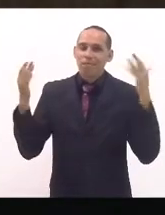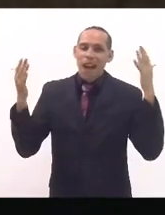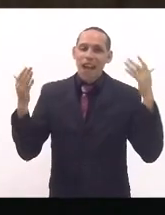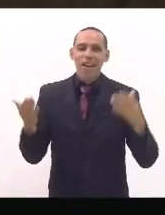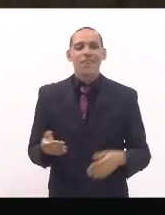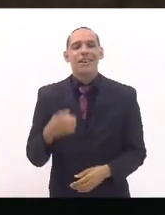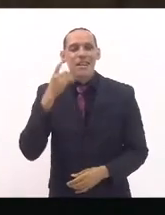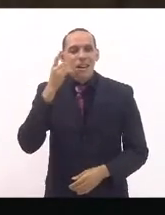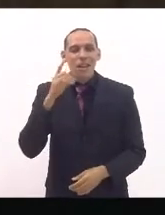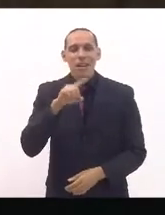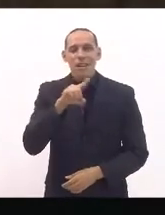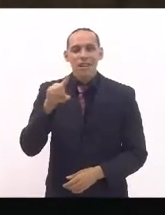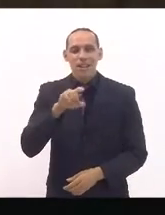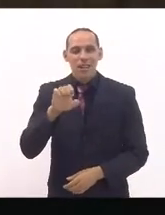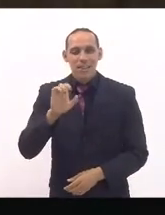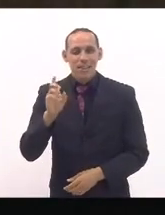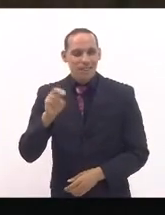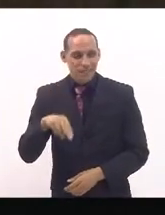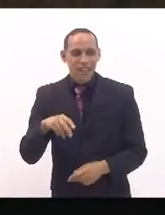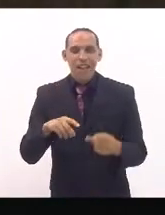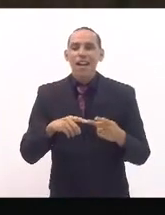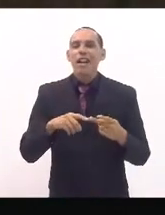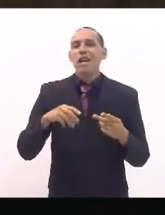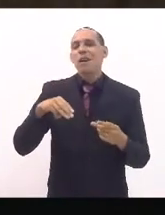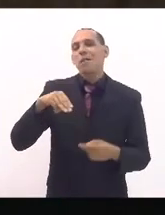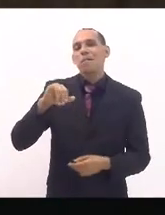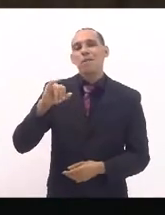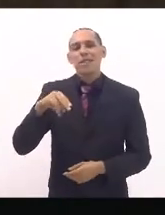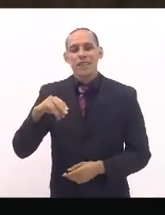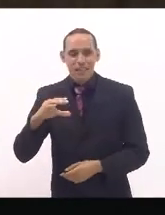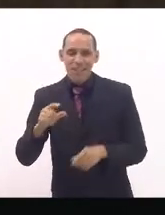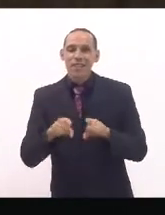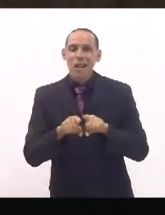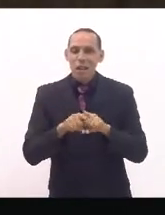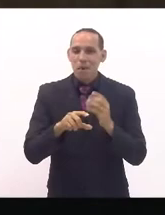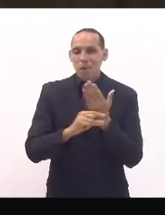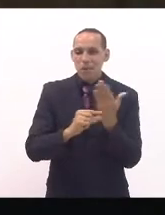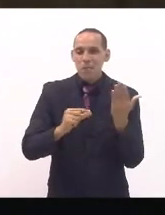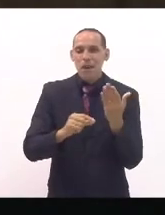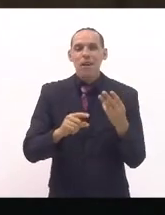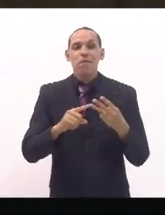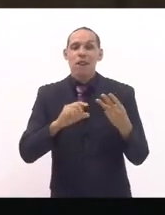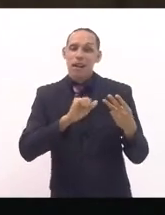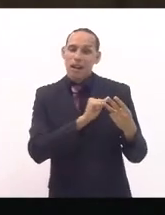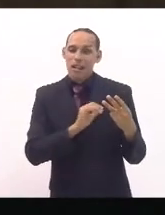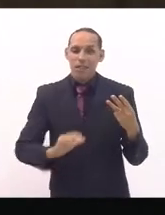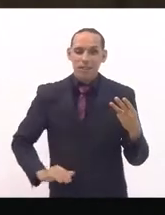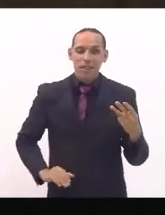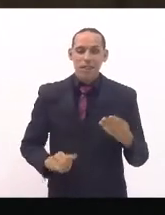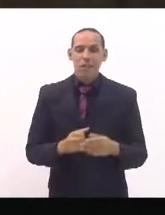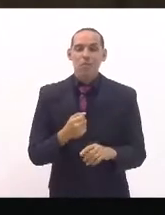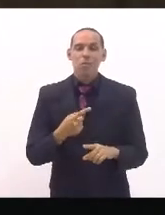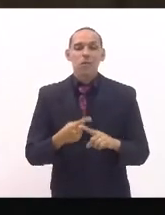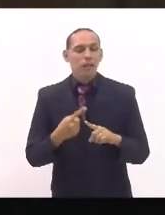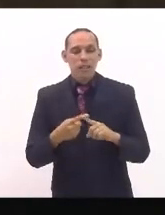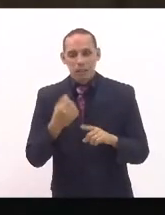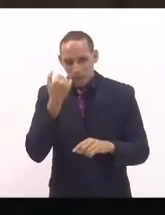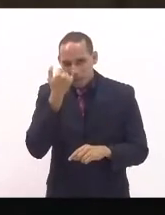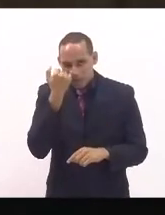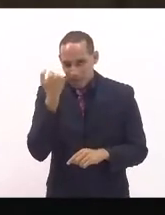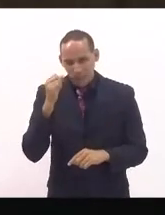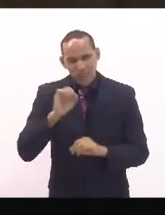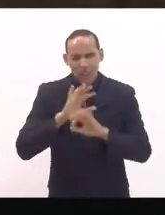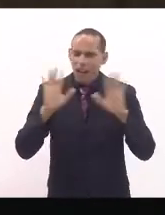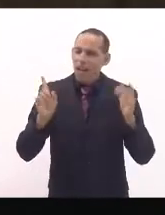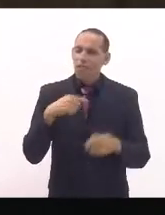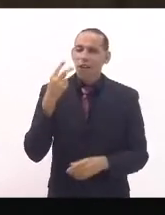parabenizar a deputada Zeidan, deputado Carlos Mink também, que é coautor, deputado André Siciliano, porque é evidente que, quando